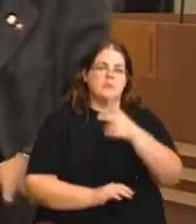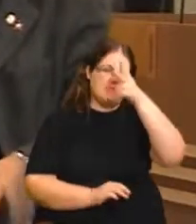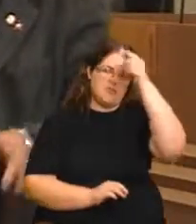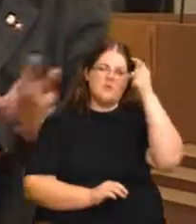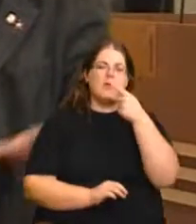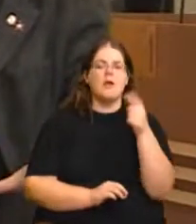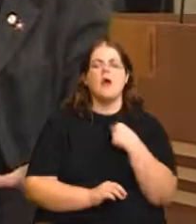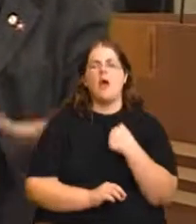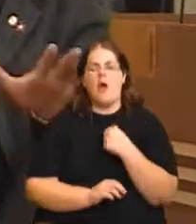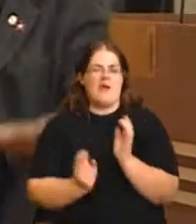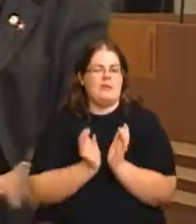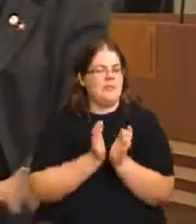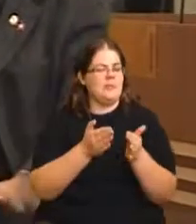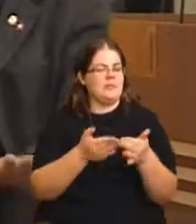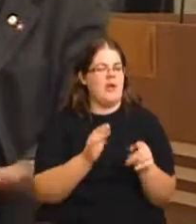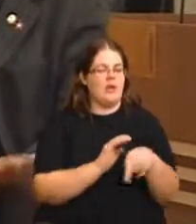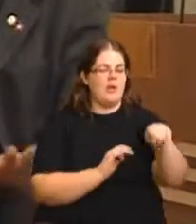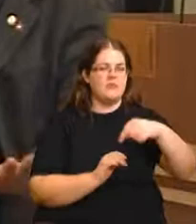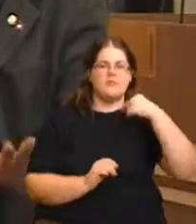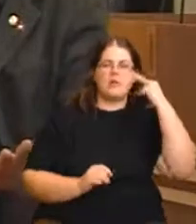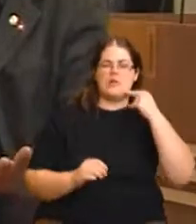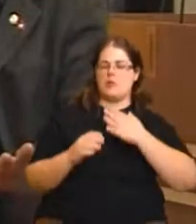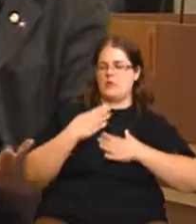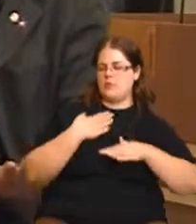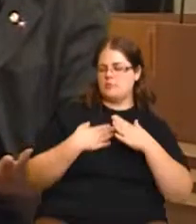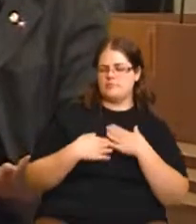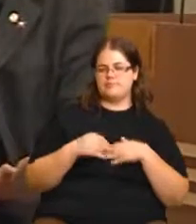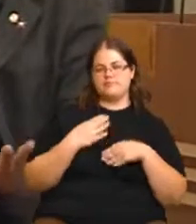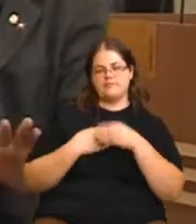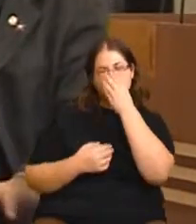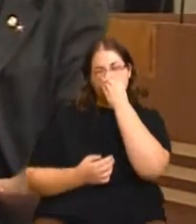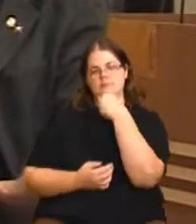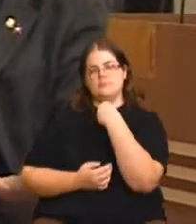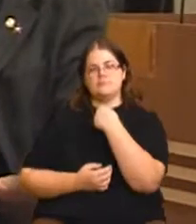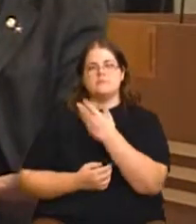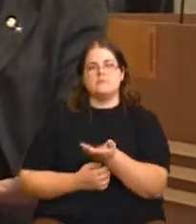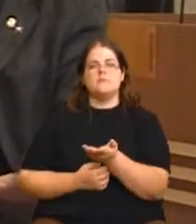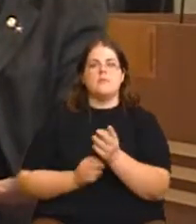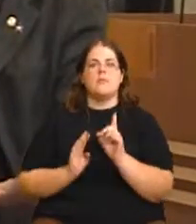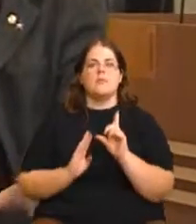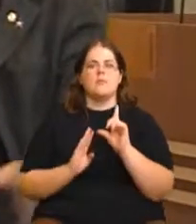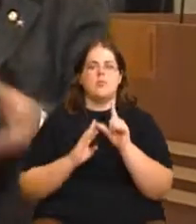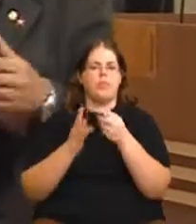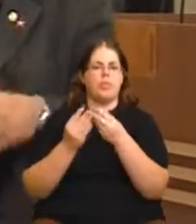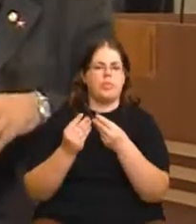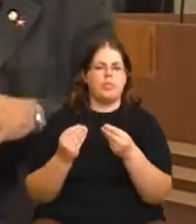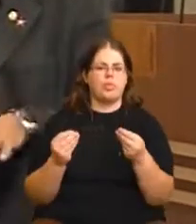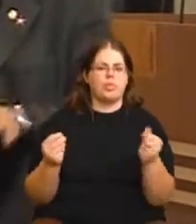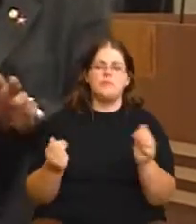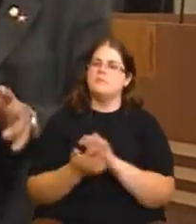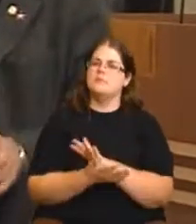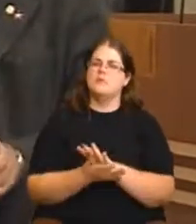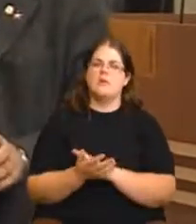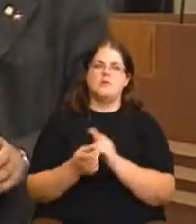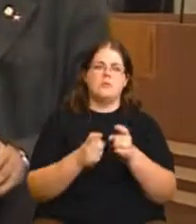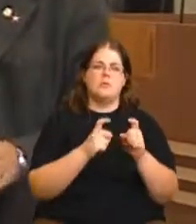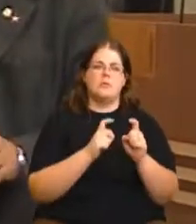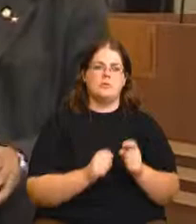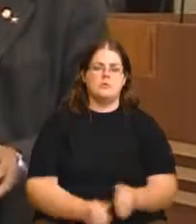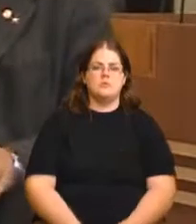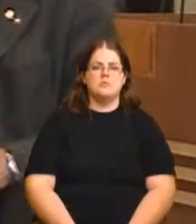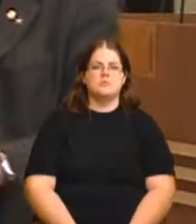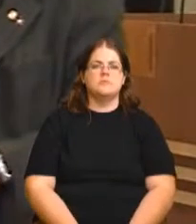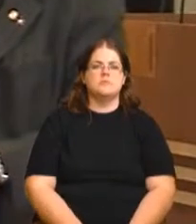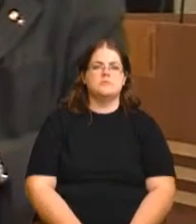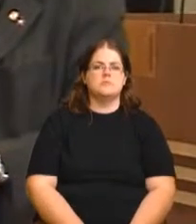uma comissão para tentar amenizar, botar panos toalhas quentes ali para acalmar o fervor da coisa e depois recua. Eu acho que o